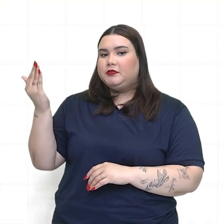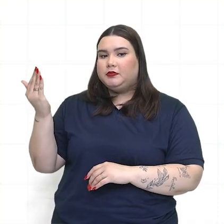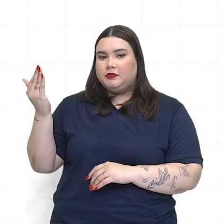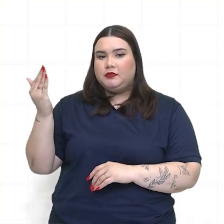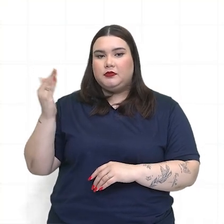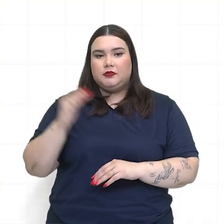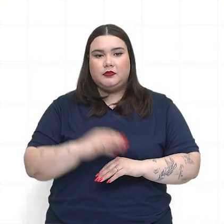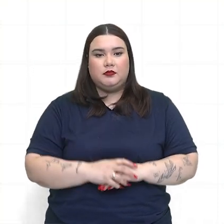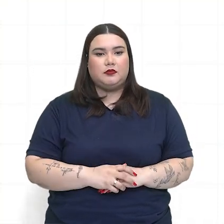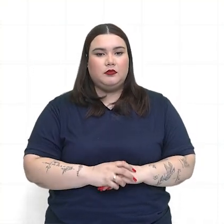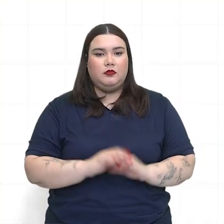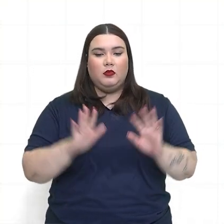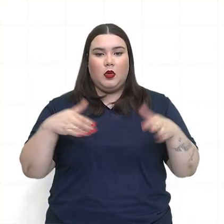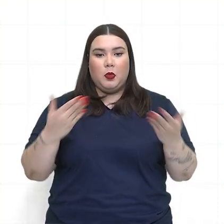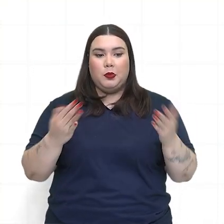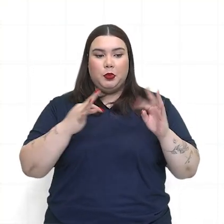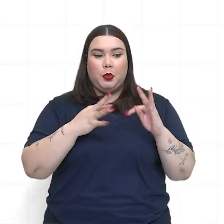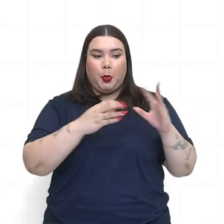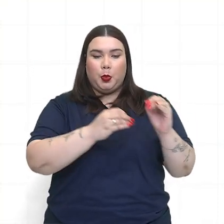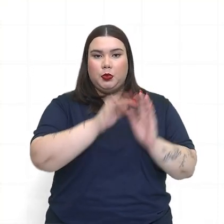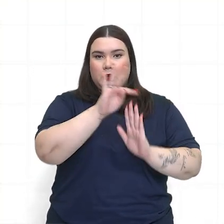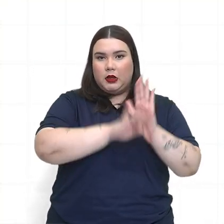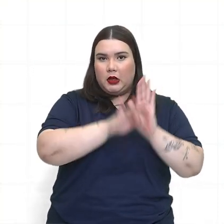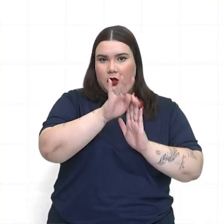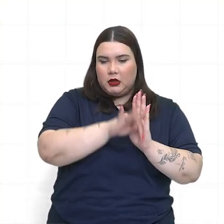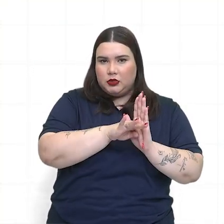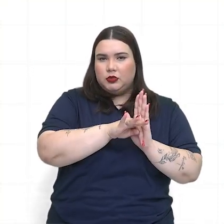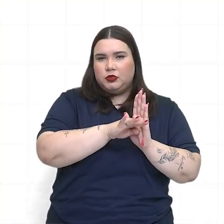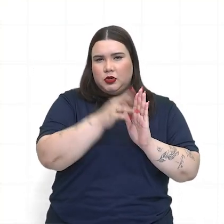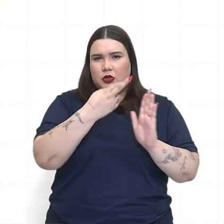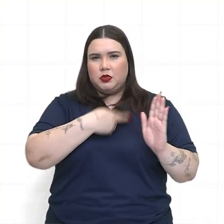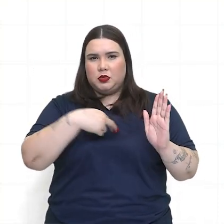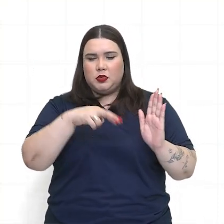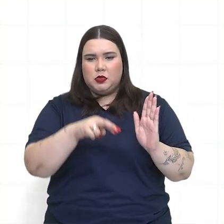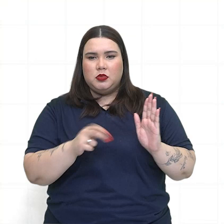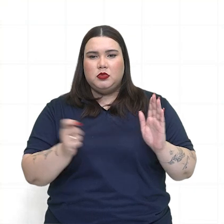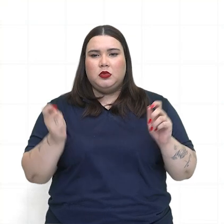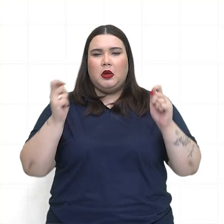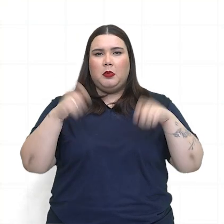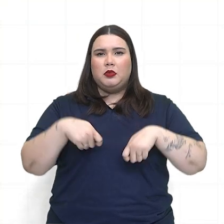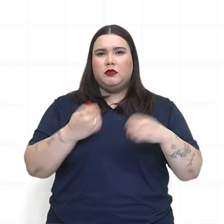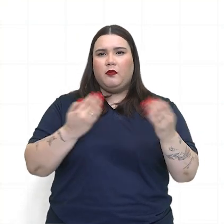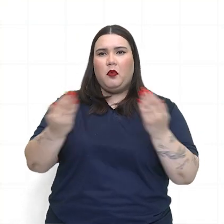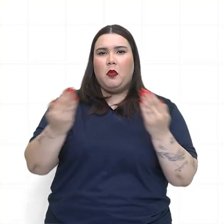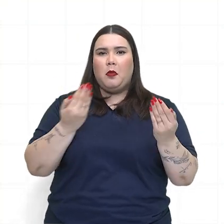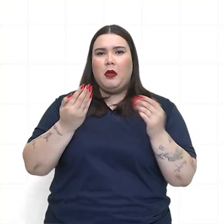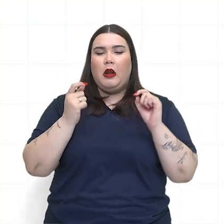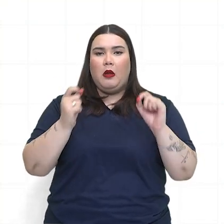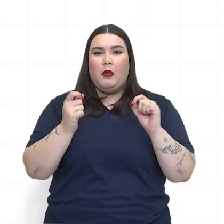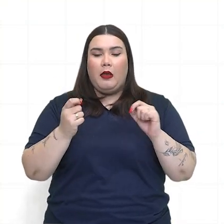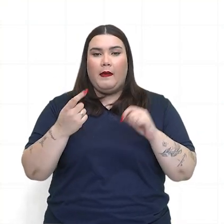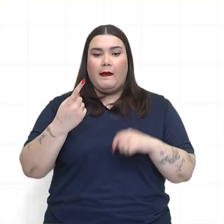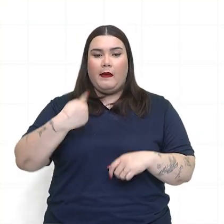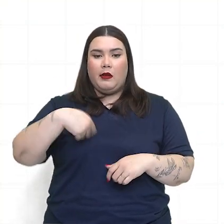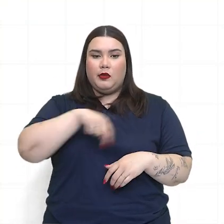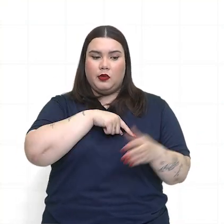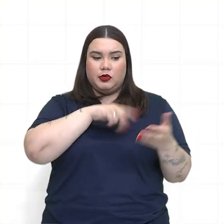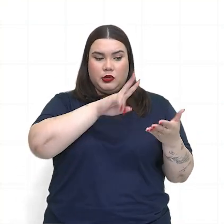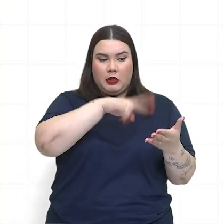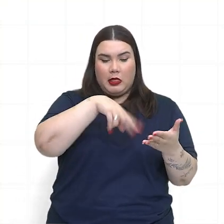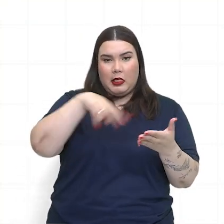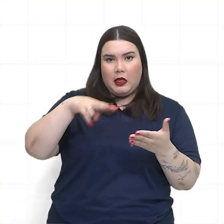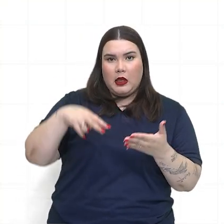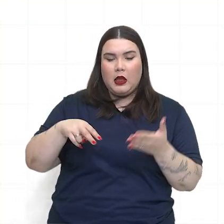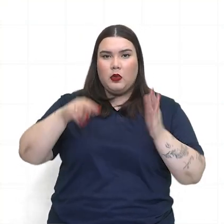muito importante. Todo escrito sagrado são pontes para o transcendente. Ele nos conecta a